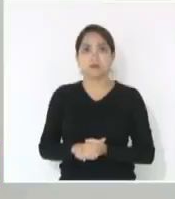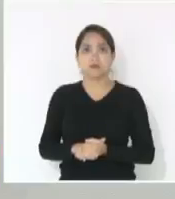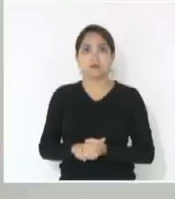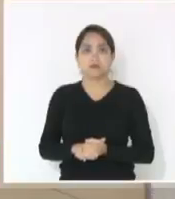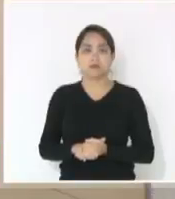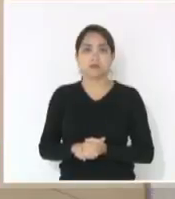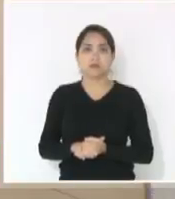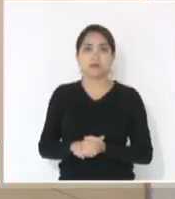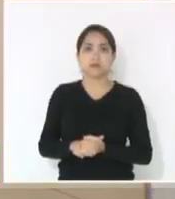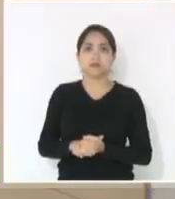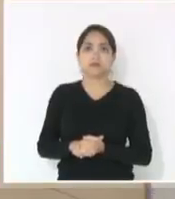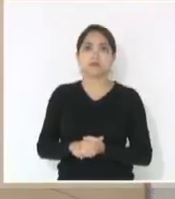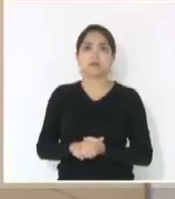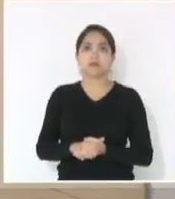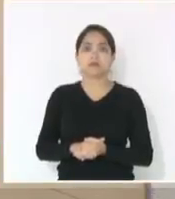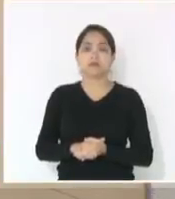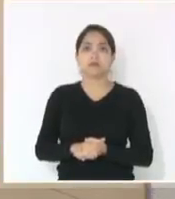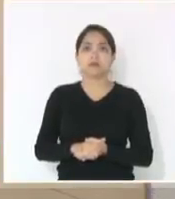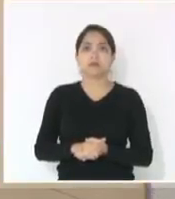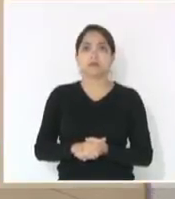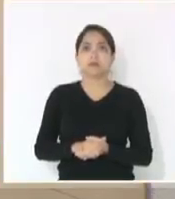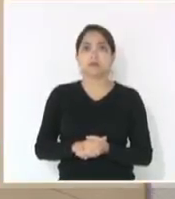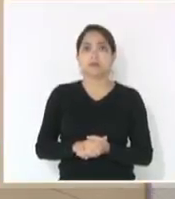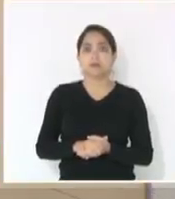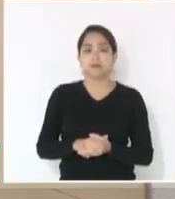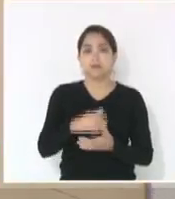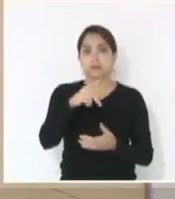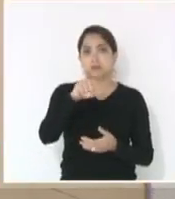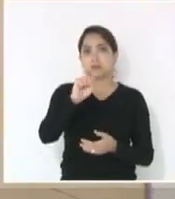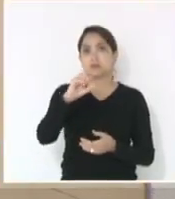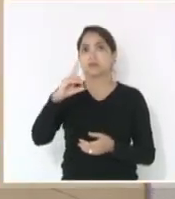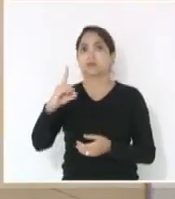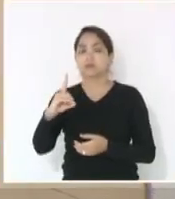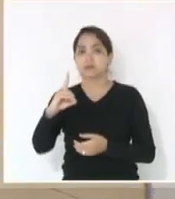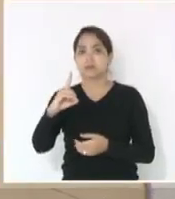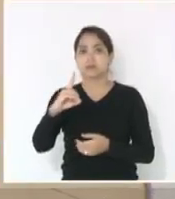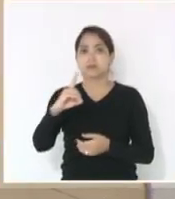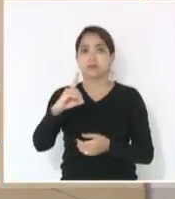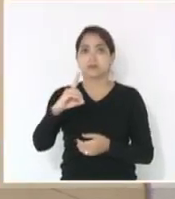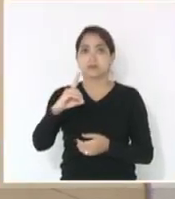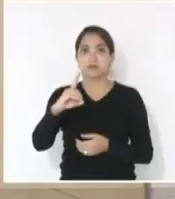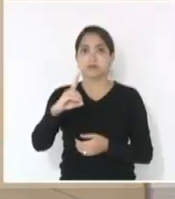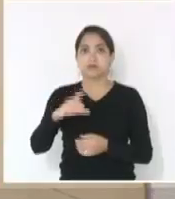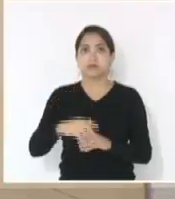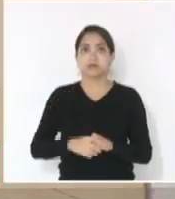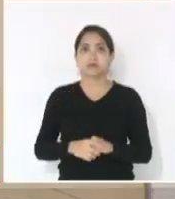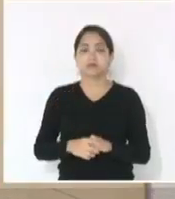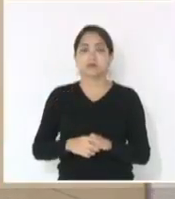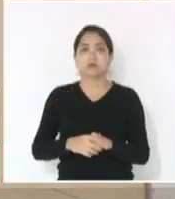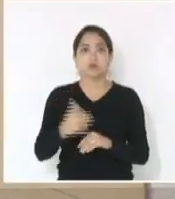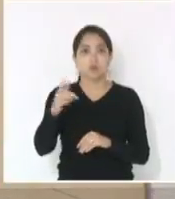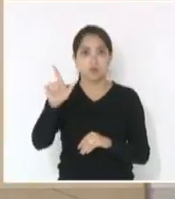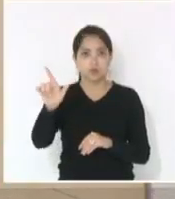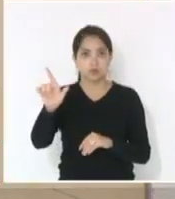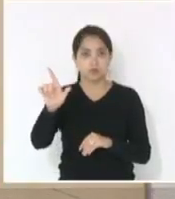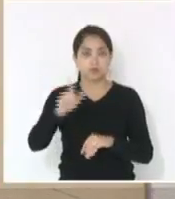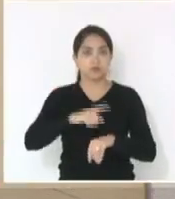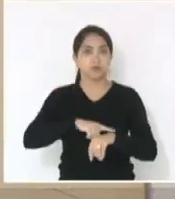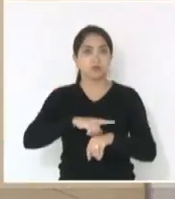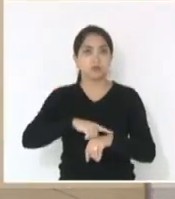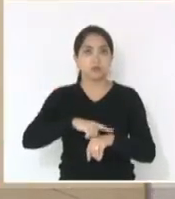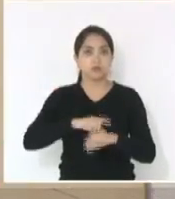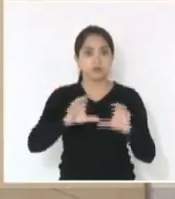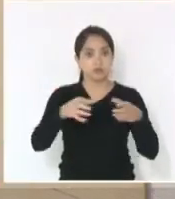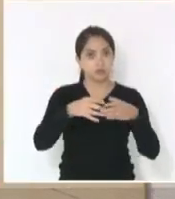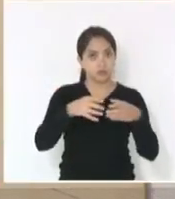Próximo orador pertence ao PSD. PSD. O próximo